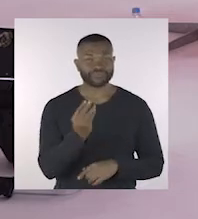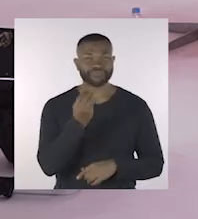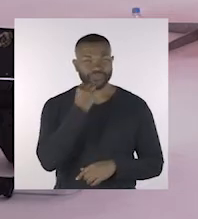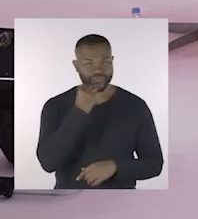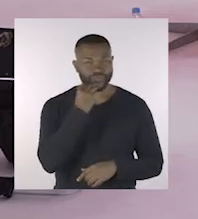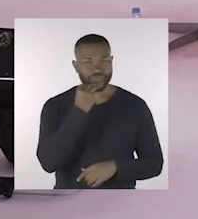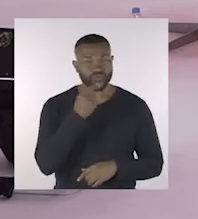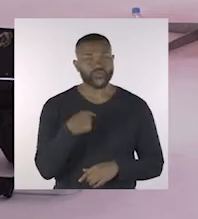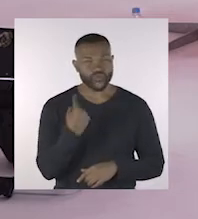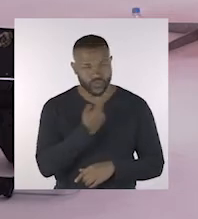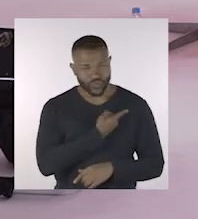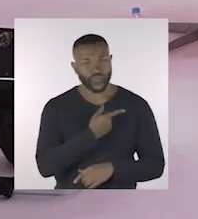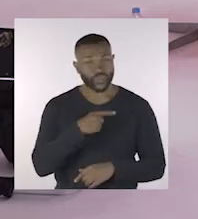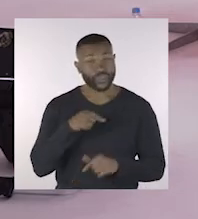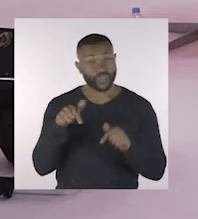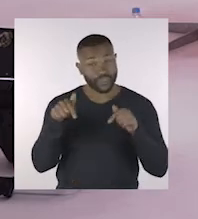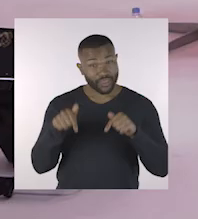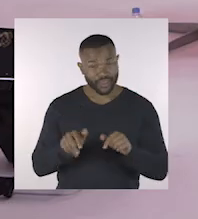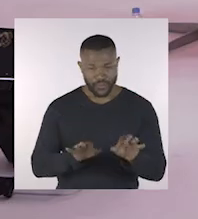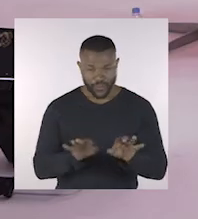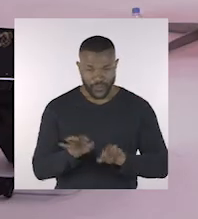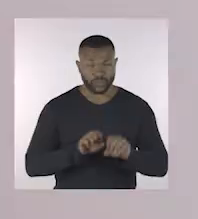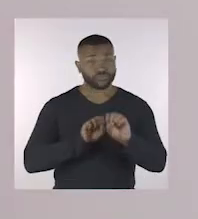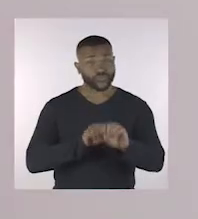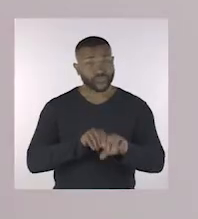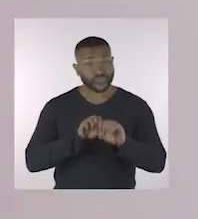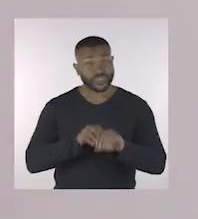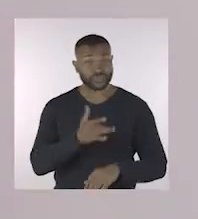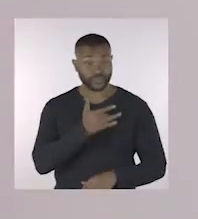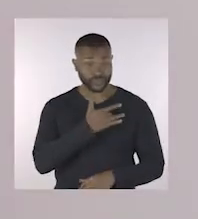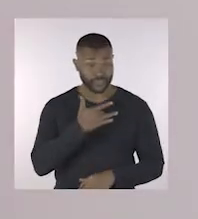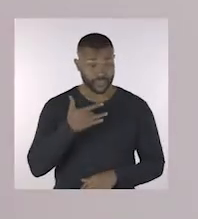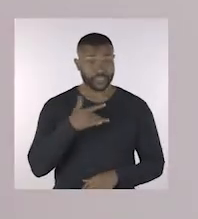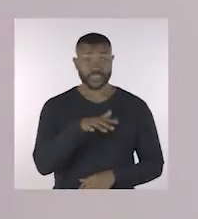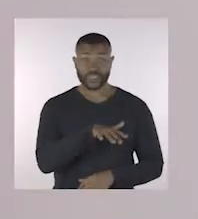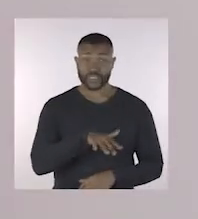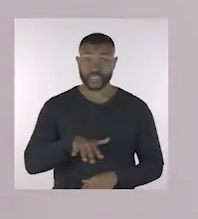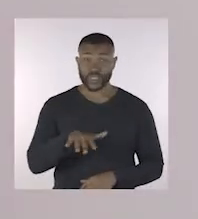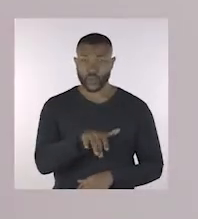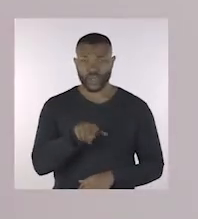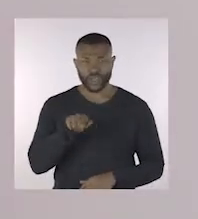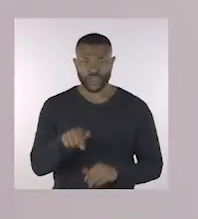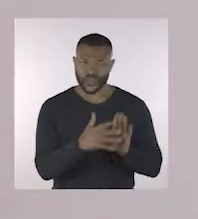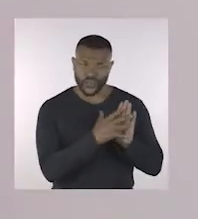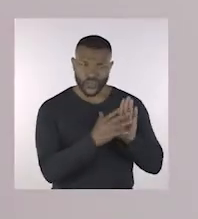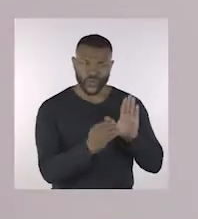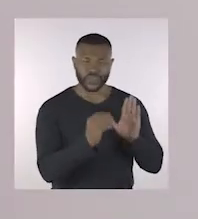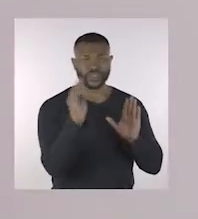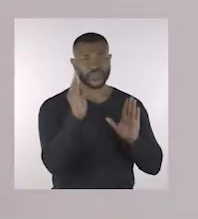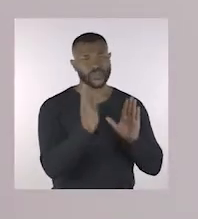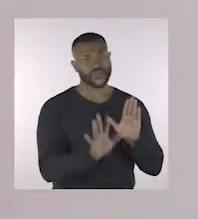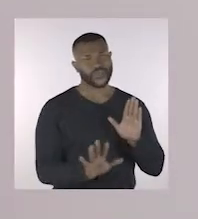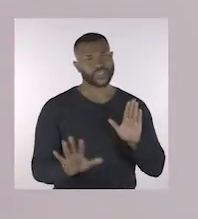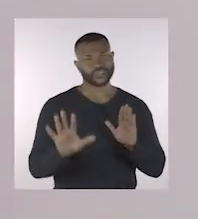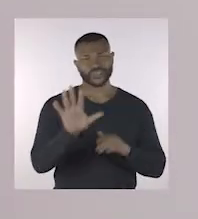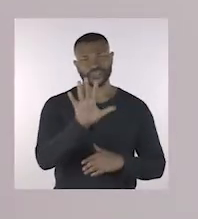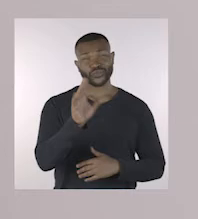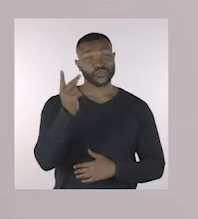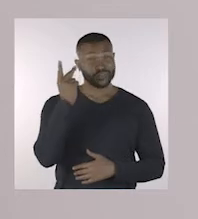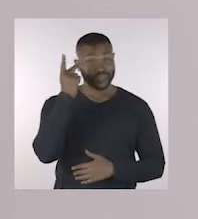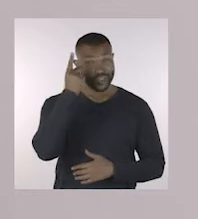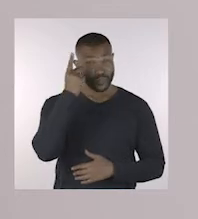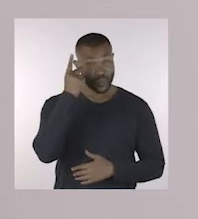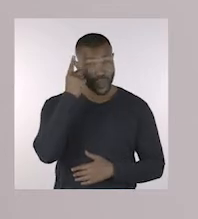renda das oportunidades que a gente tem aqui um plano de educação e de saúde que seja um exemplo para o Brasil